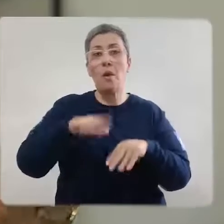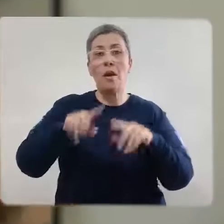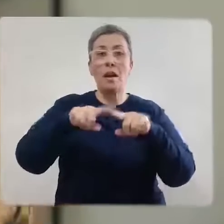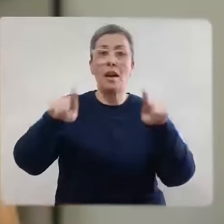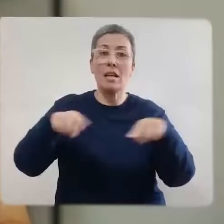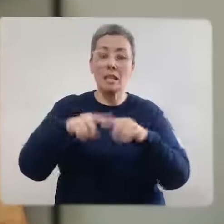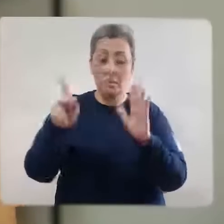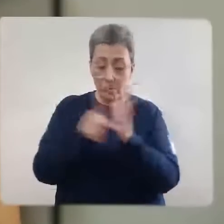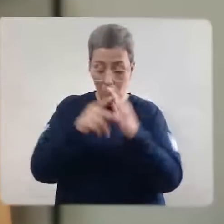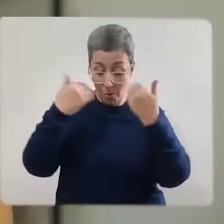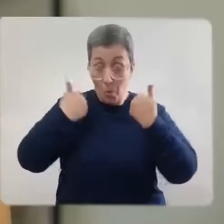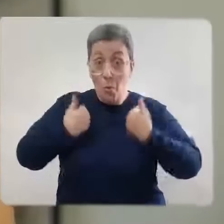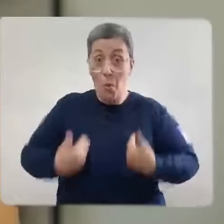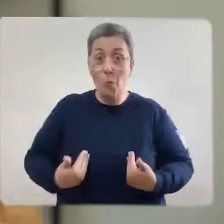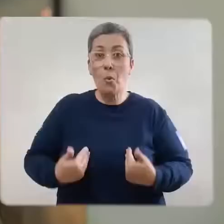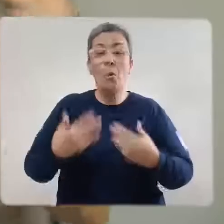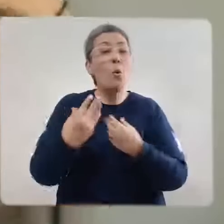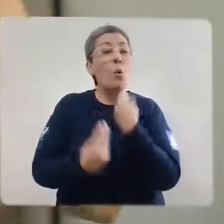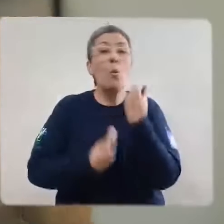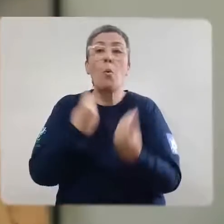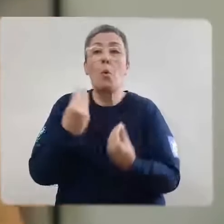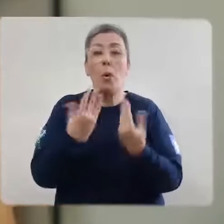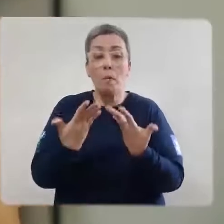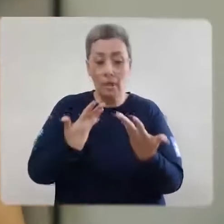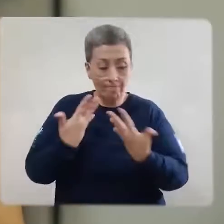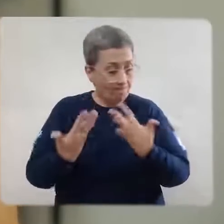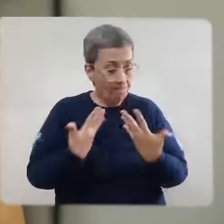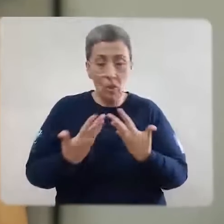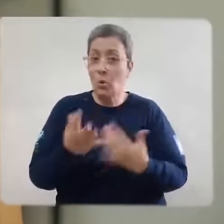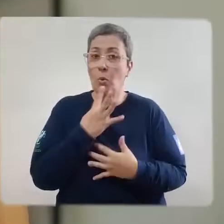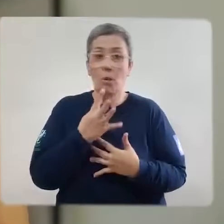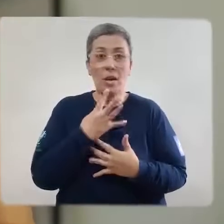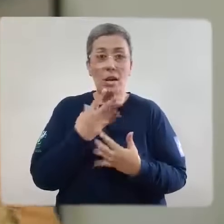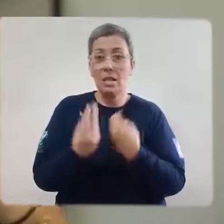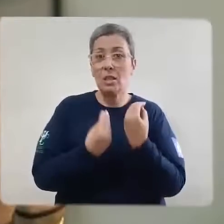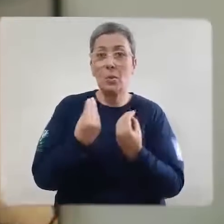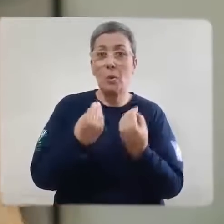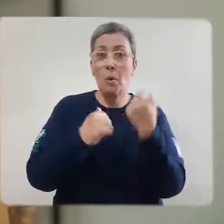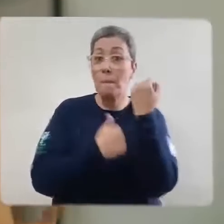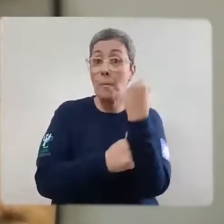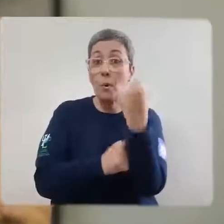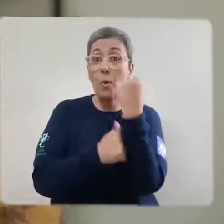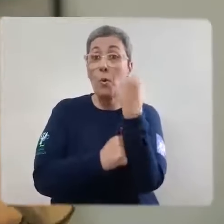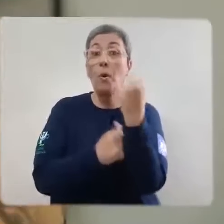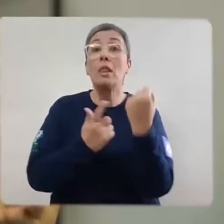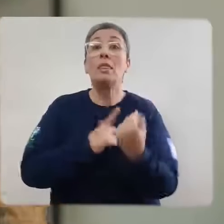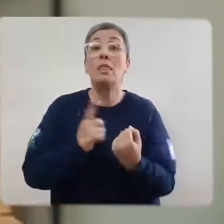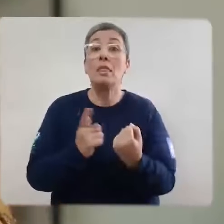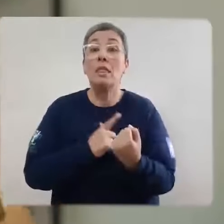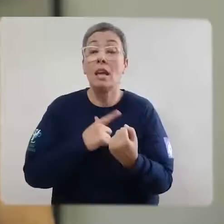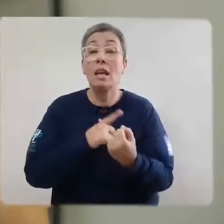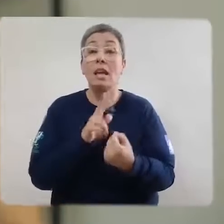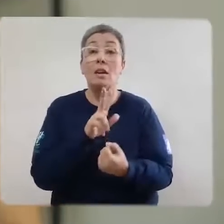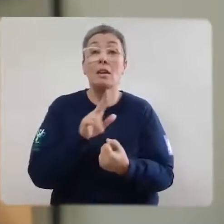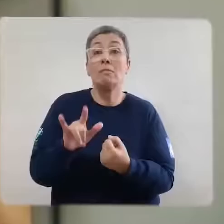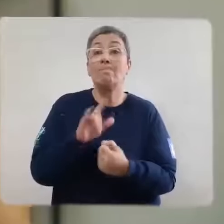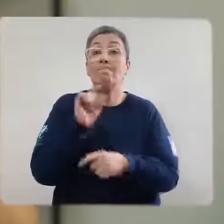é a sala, é o seu próprio corpo. Como que ela lida com esse ambiente? Que coordenação motora ela tem